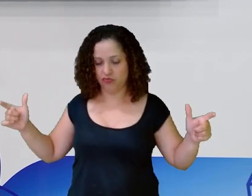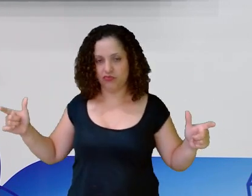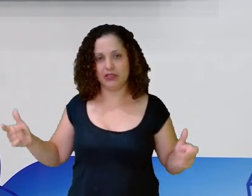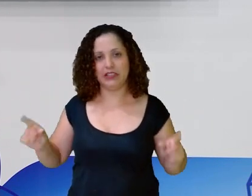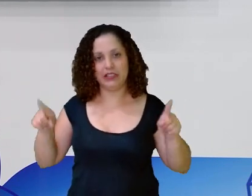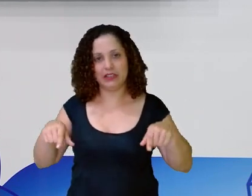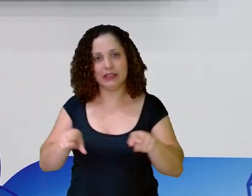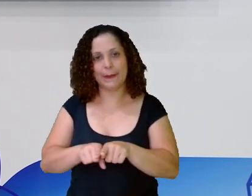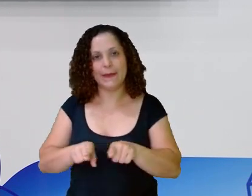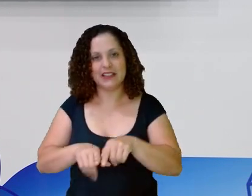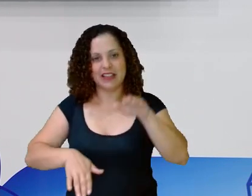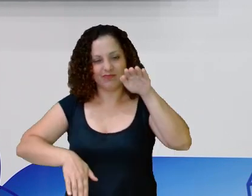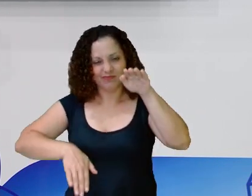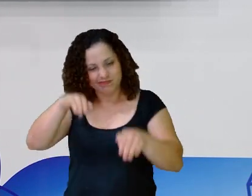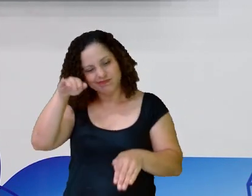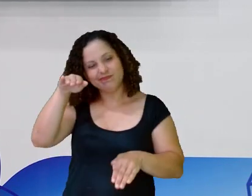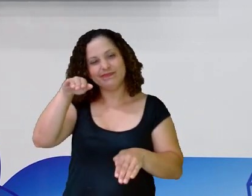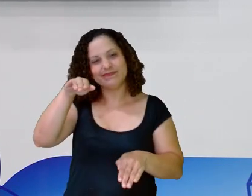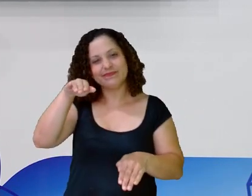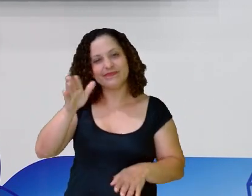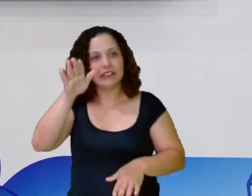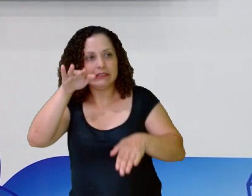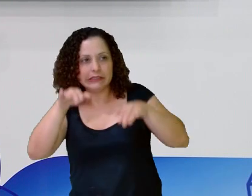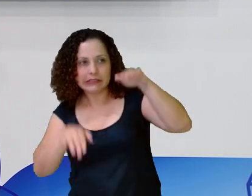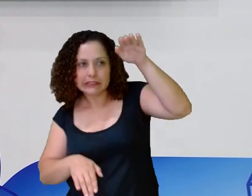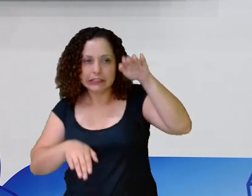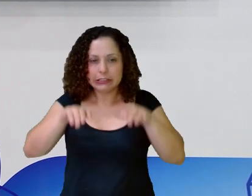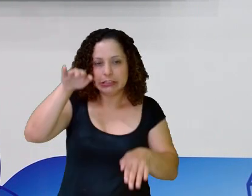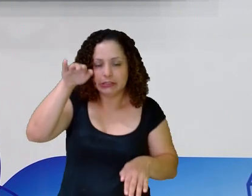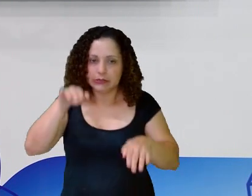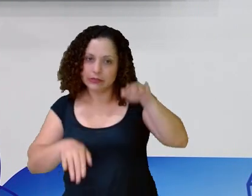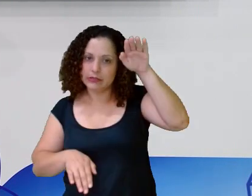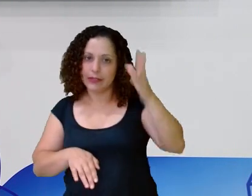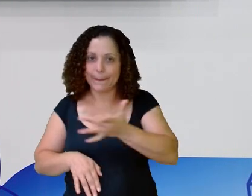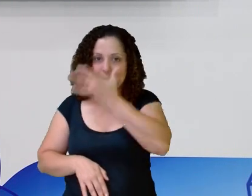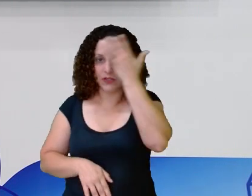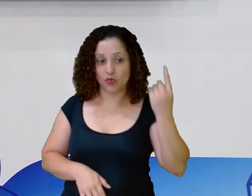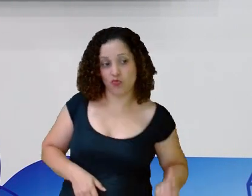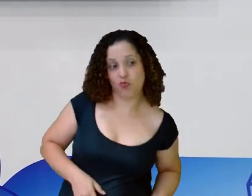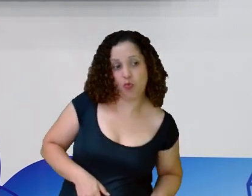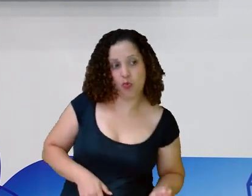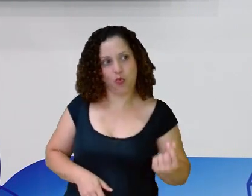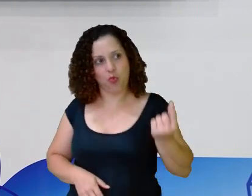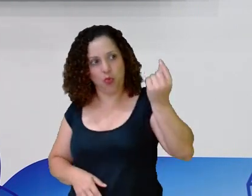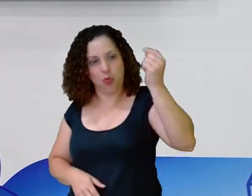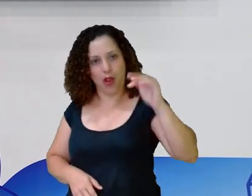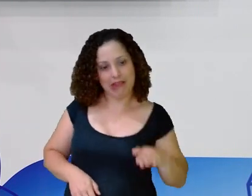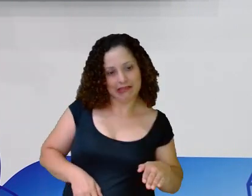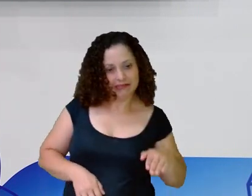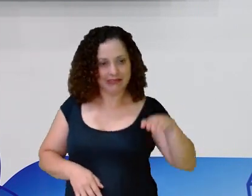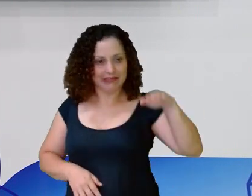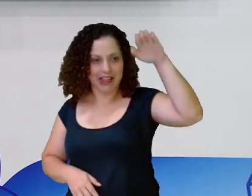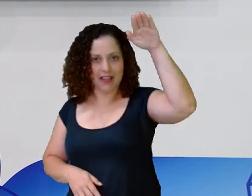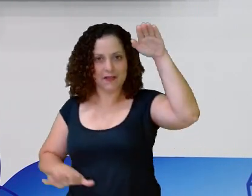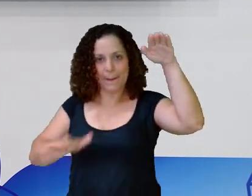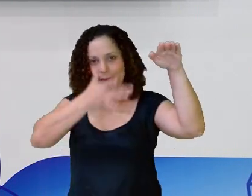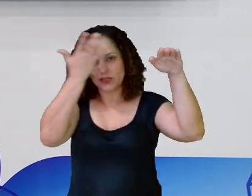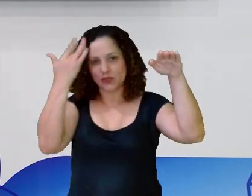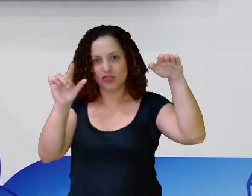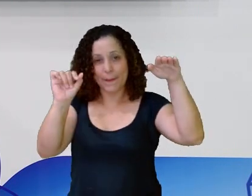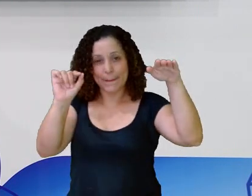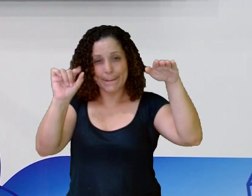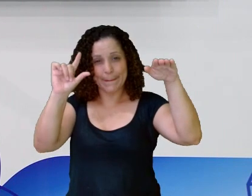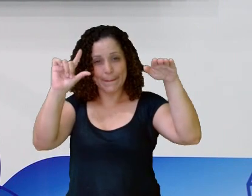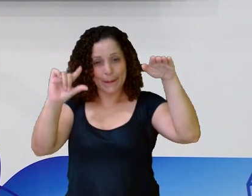presente também. Pessoas com poder aquisitivo, pessoas que recebem muito, pessoas que ganham muito dinheiro e também pessoas que